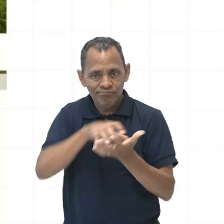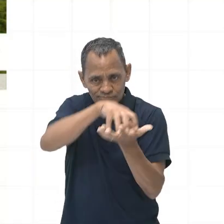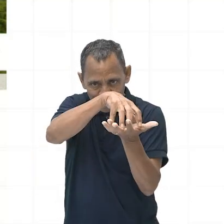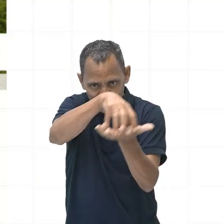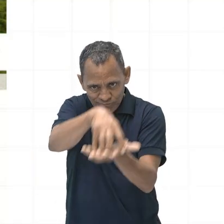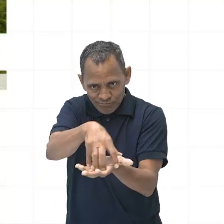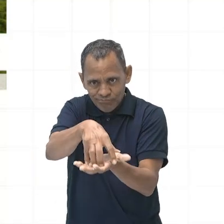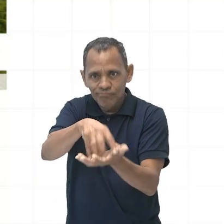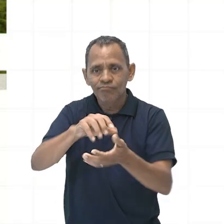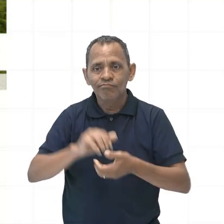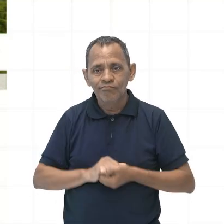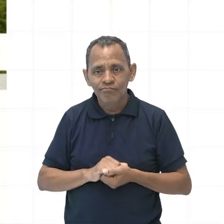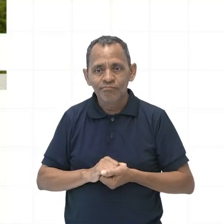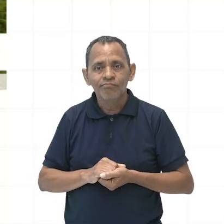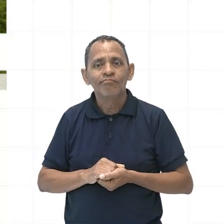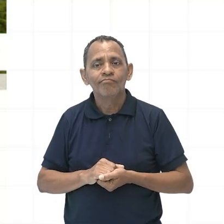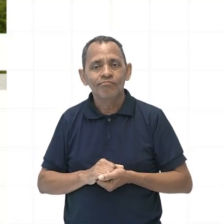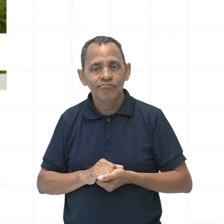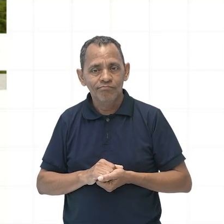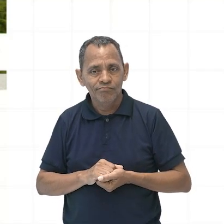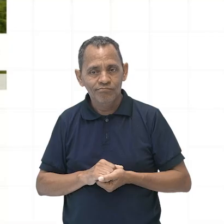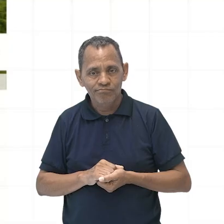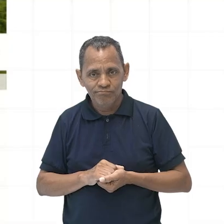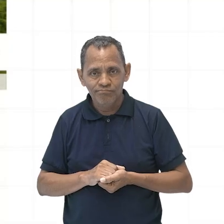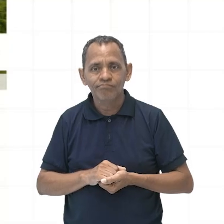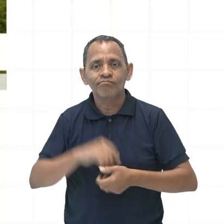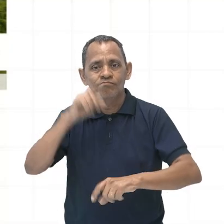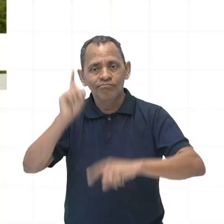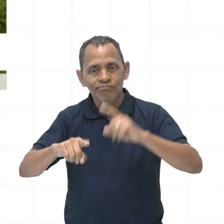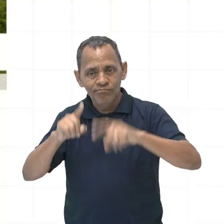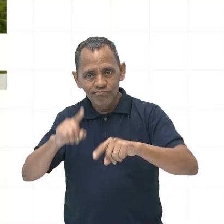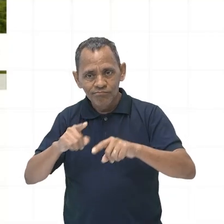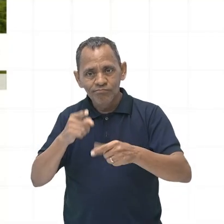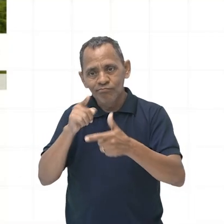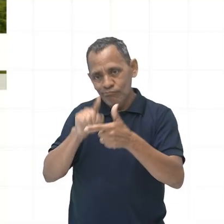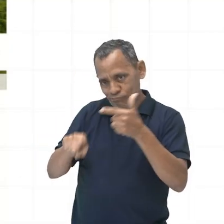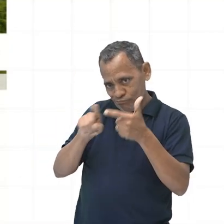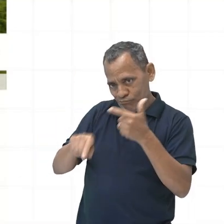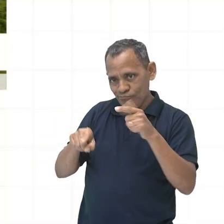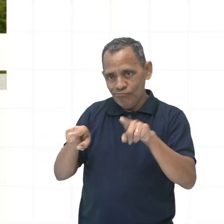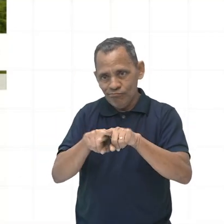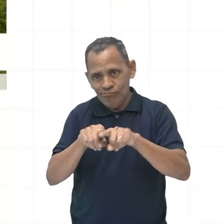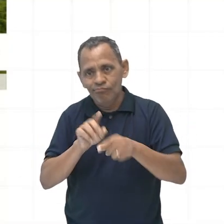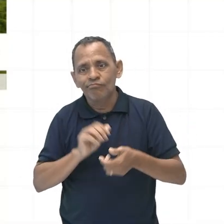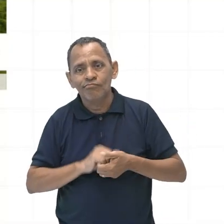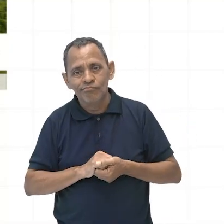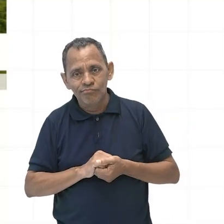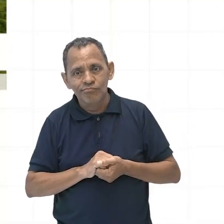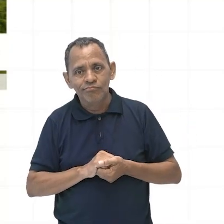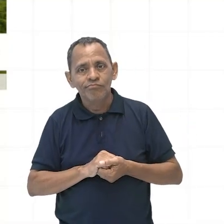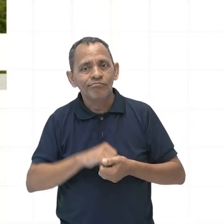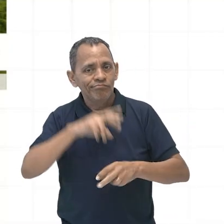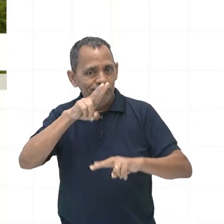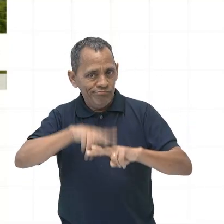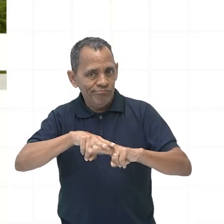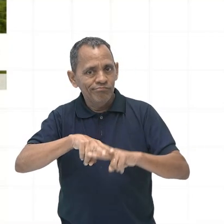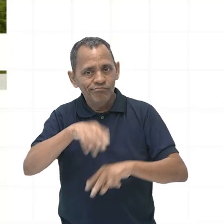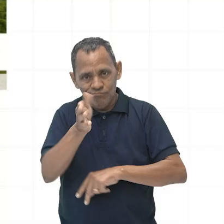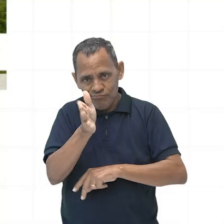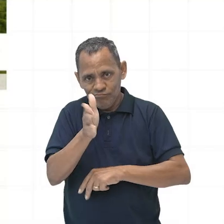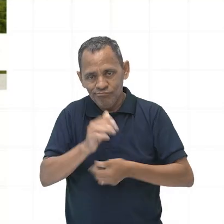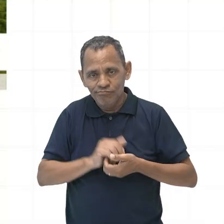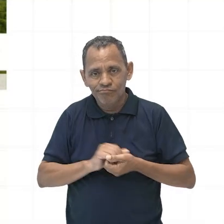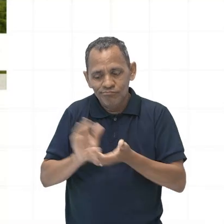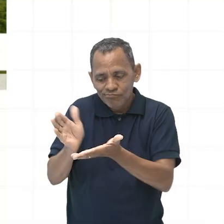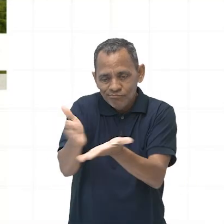aqui está representado por drogas, e madeiras. Então, só de apreensões já está resumido aí. Tudo bem?